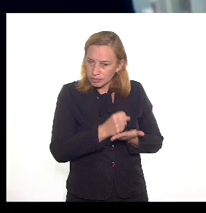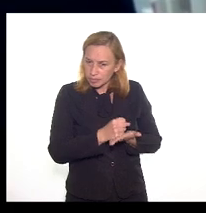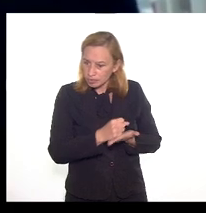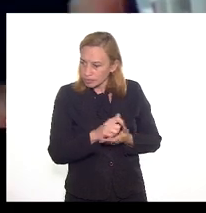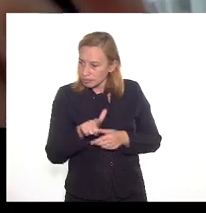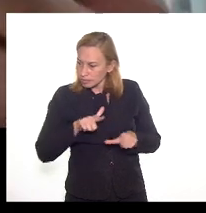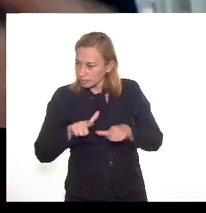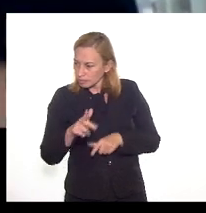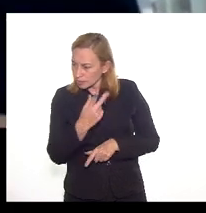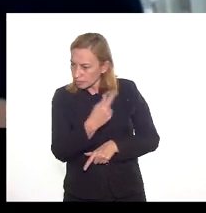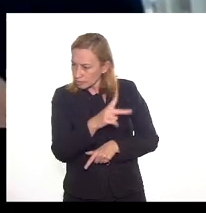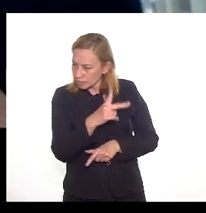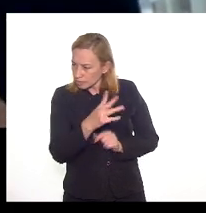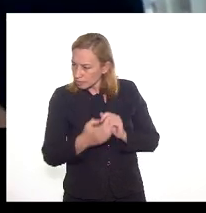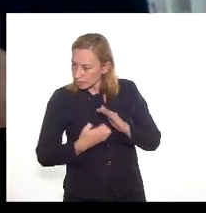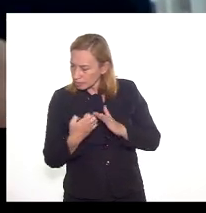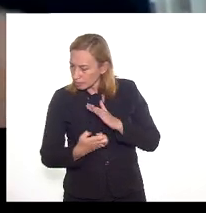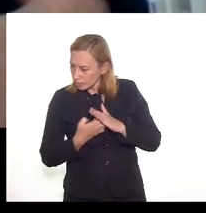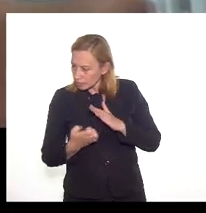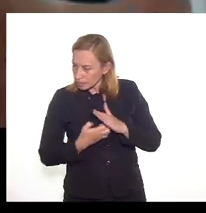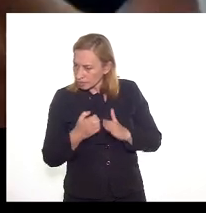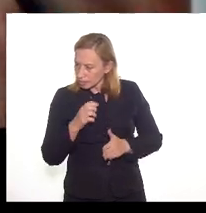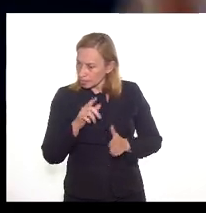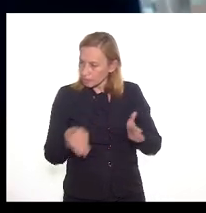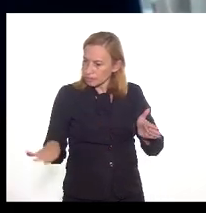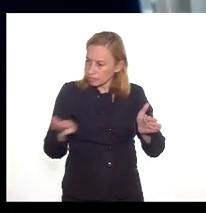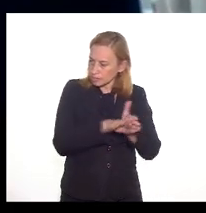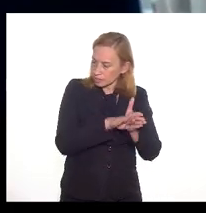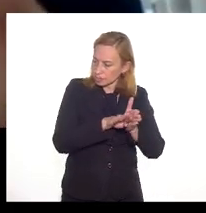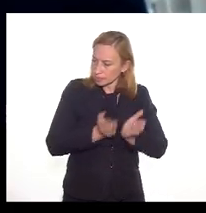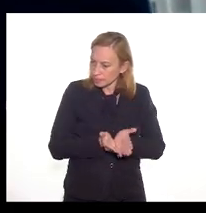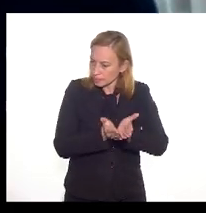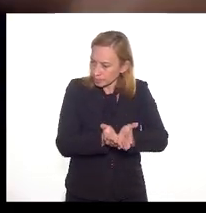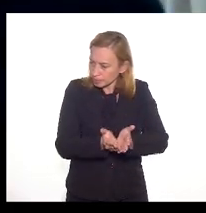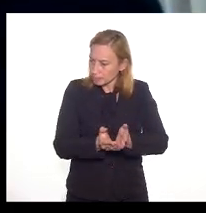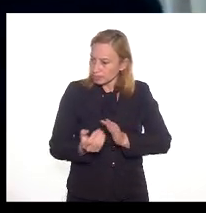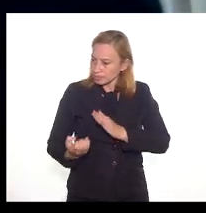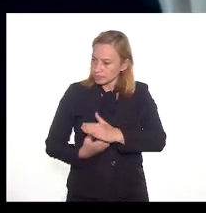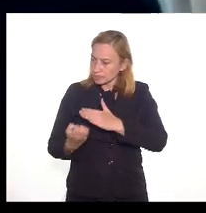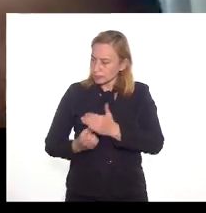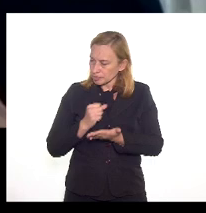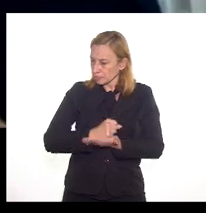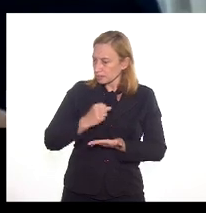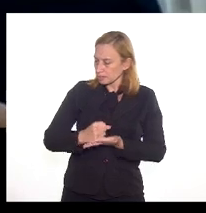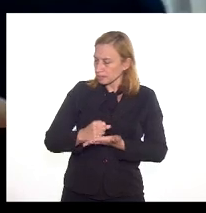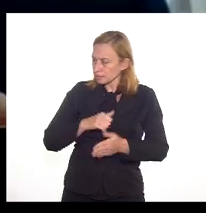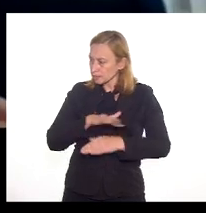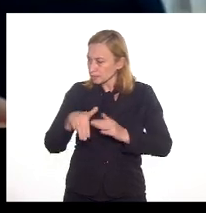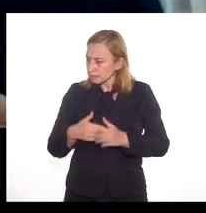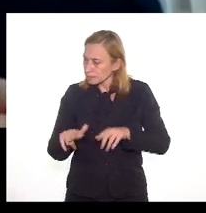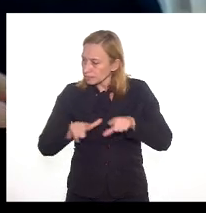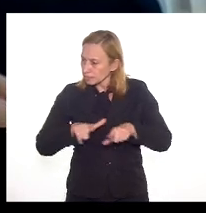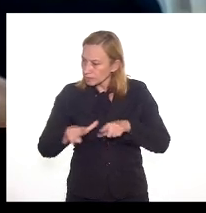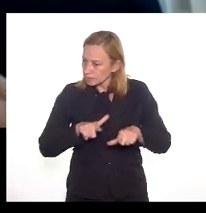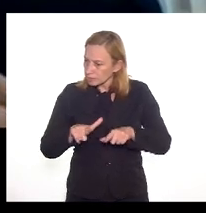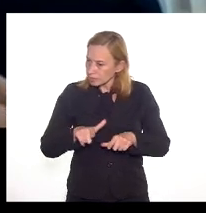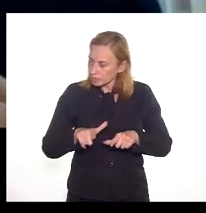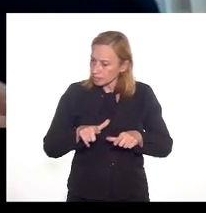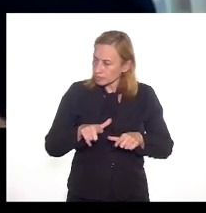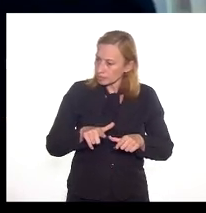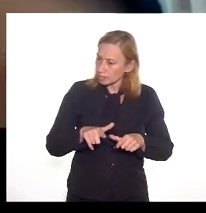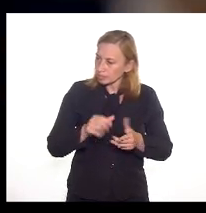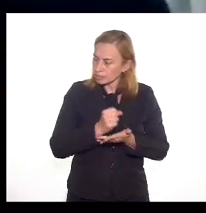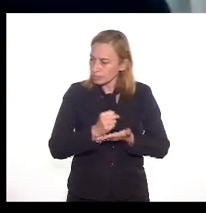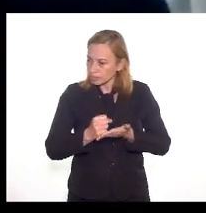serviços nessa plataforma, a gente contrata uma empresa que faz todo o gerenciamento do contrato, incluindo a aquisição de